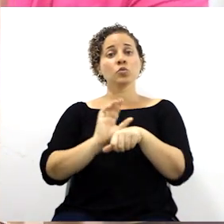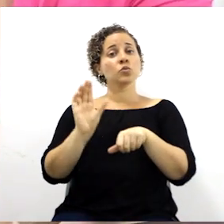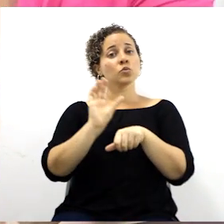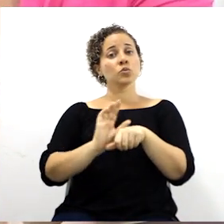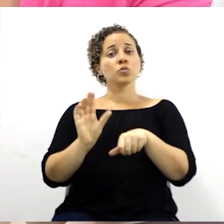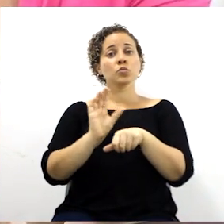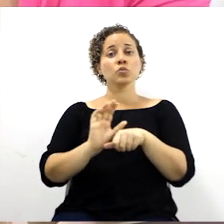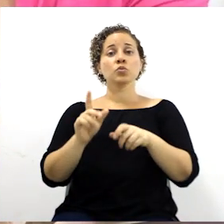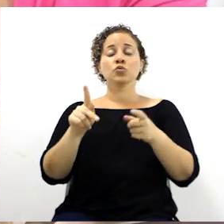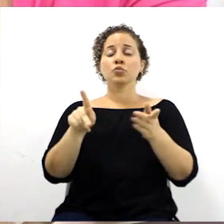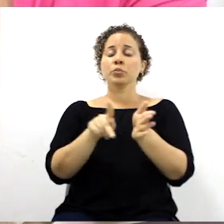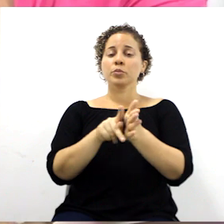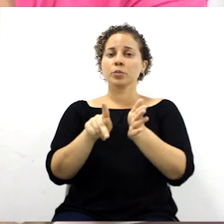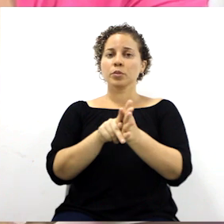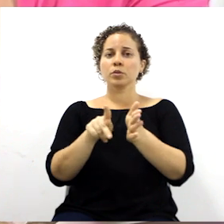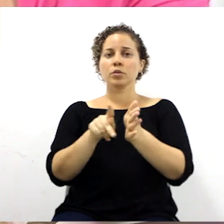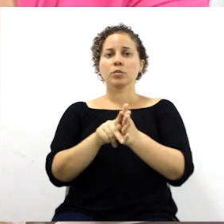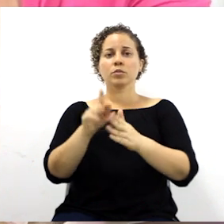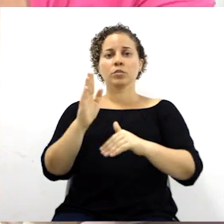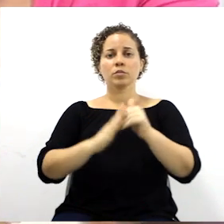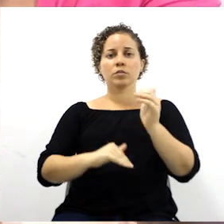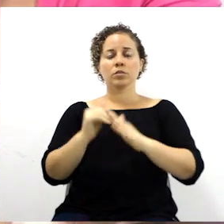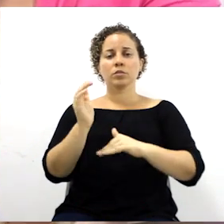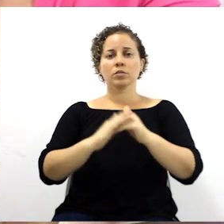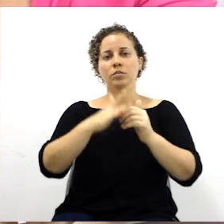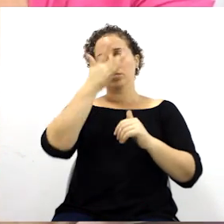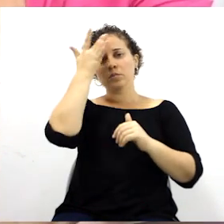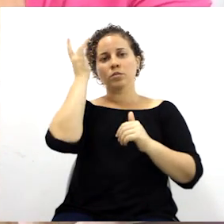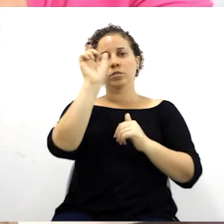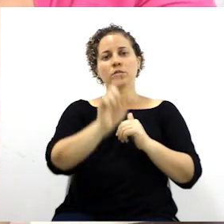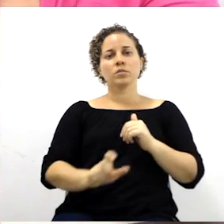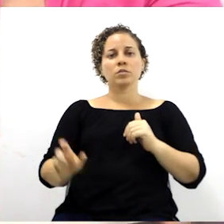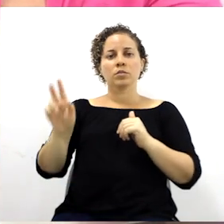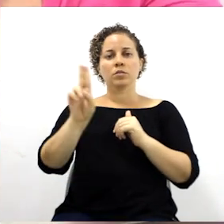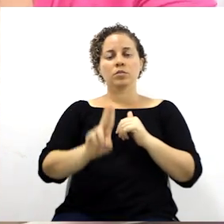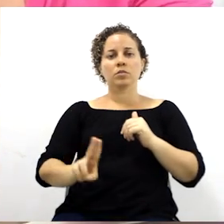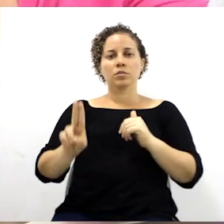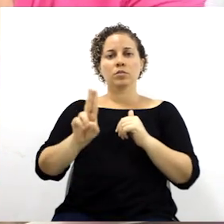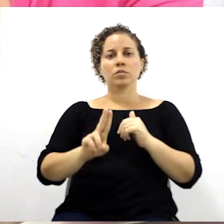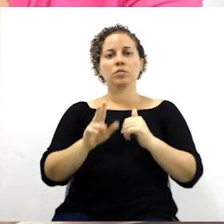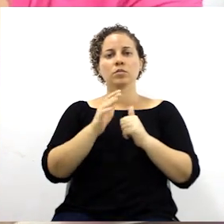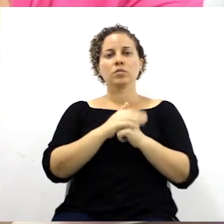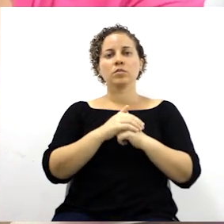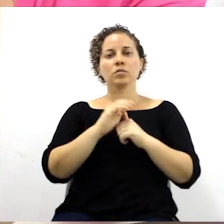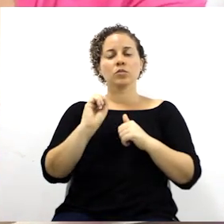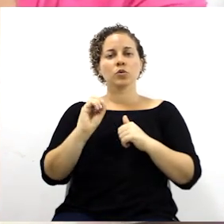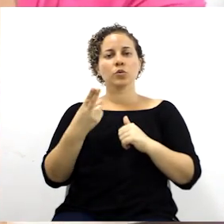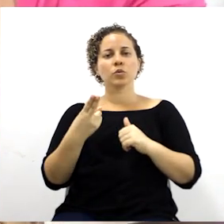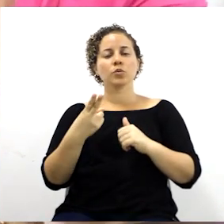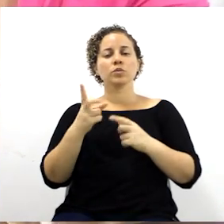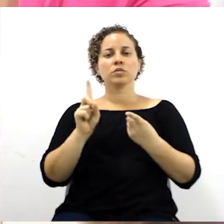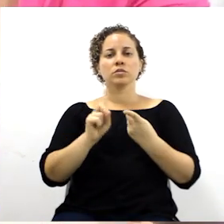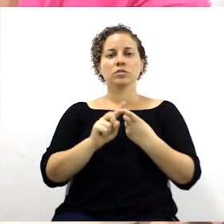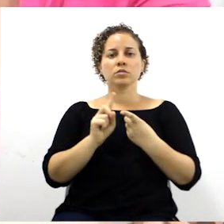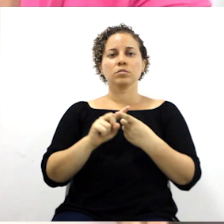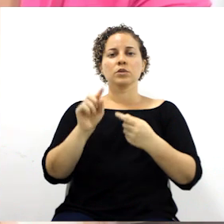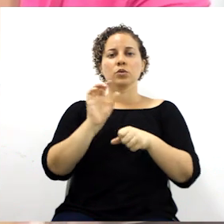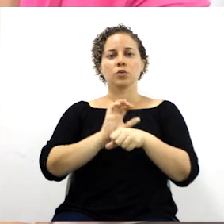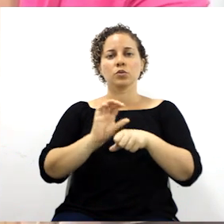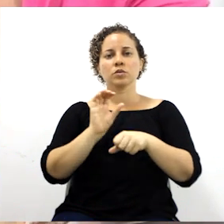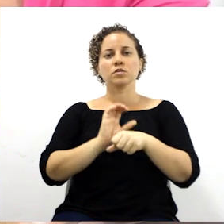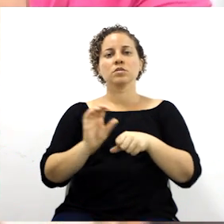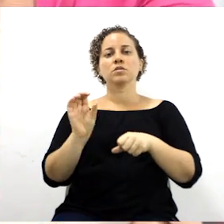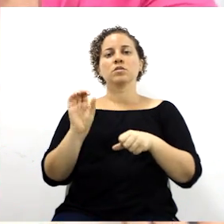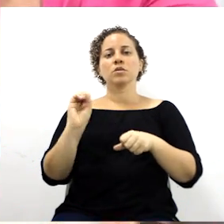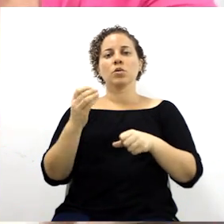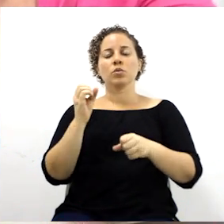cursos poderiam ser feitos para que ele utilize determinada base de dados, ou de repente um curso ou uma oficina